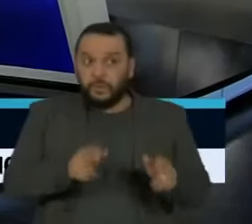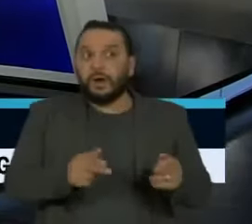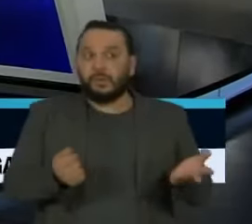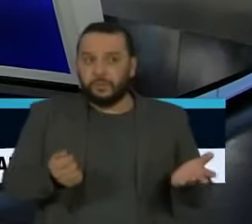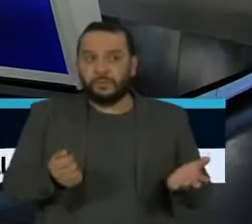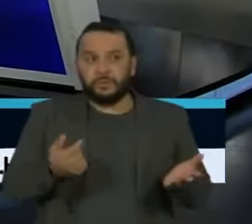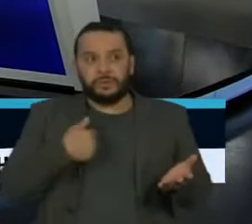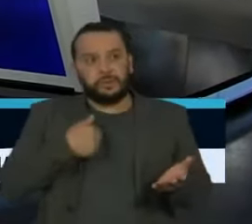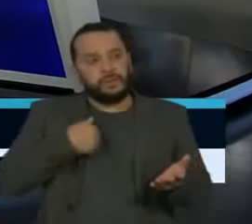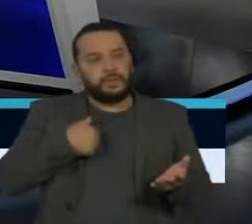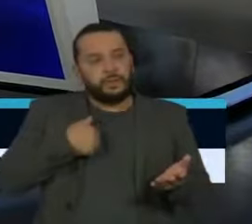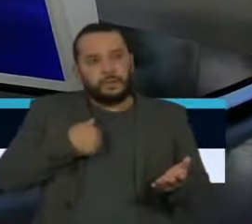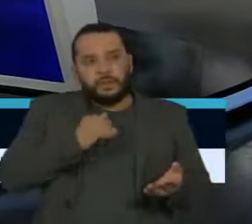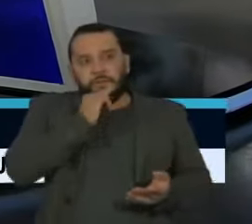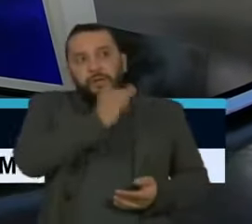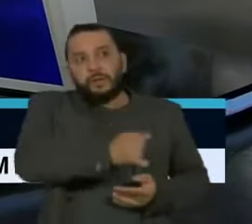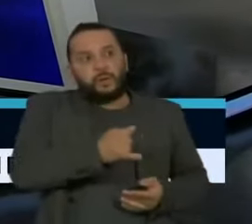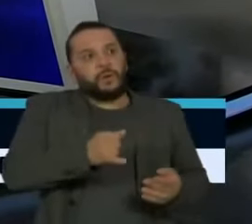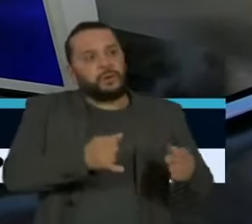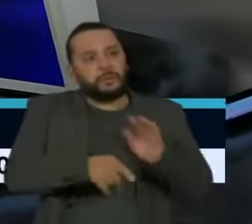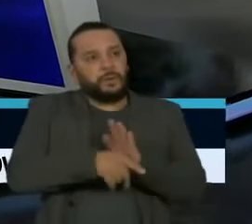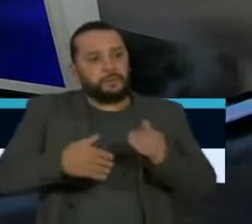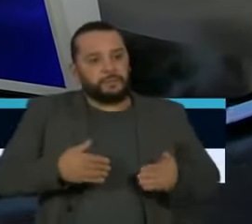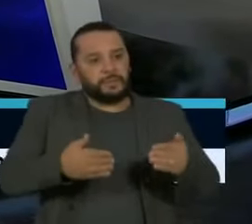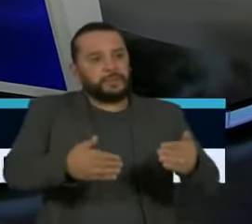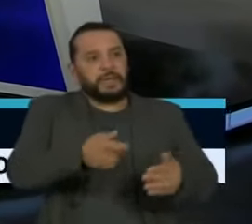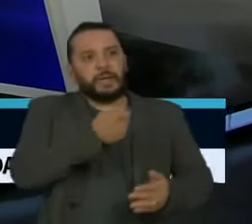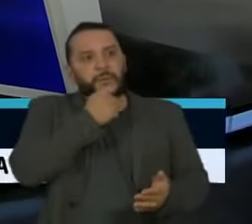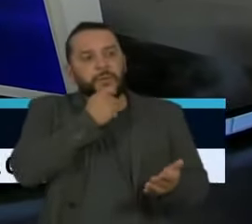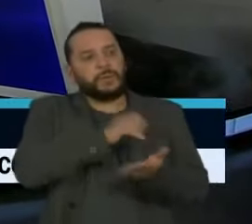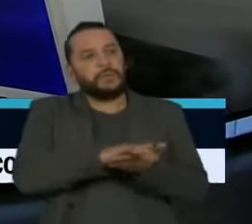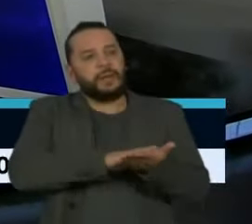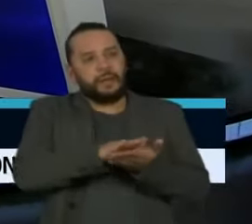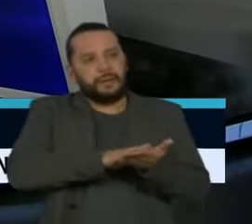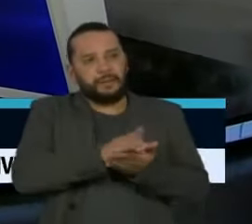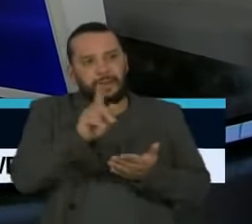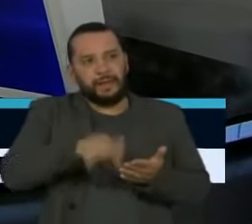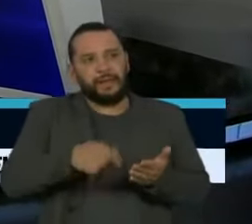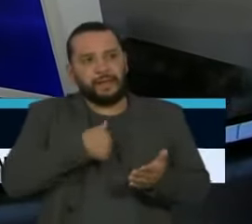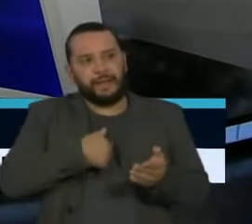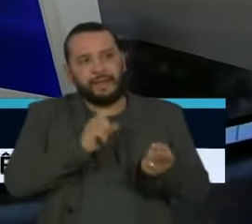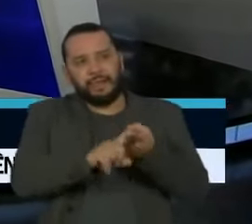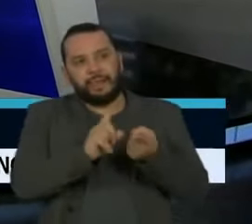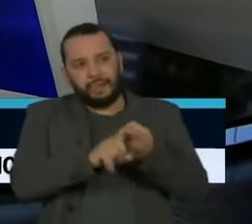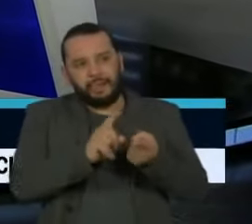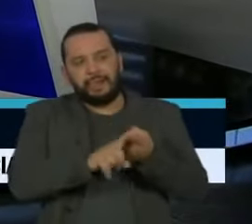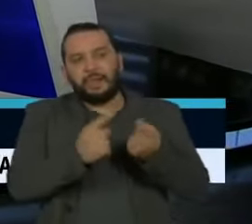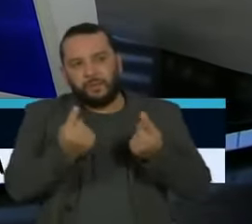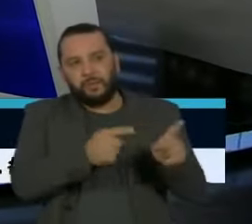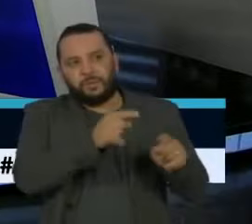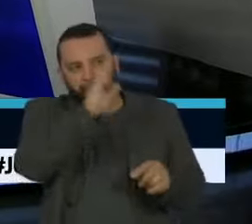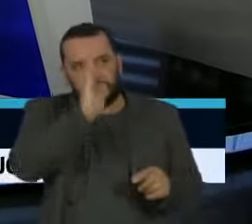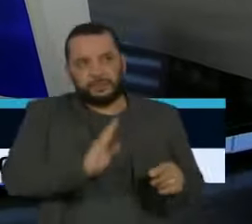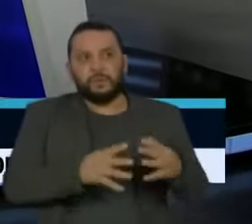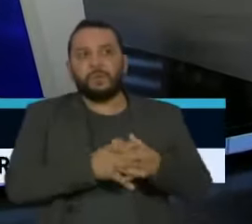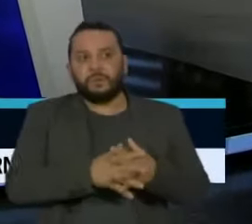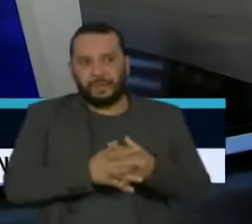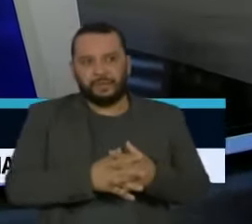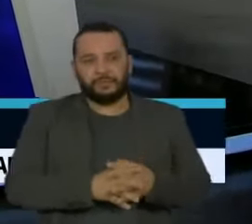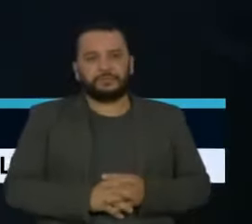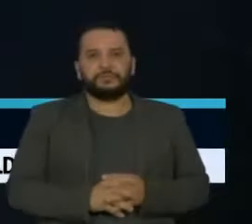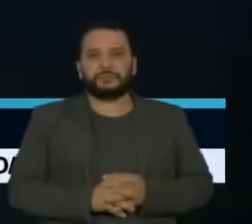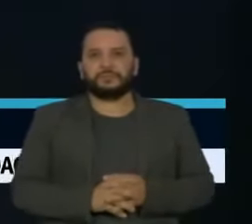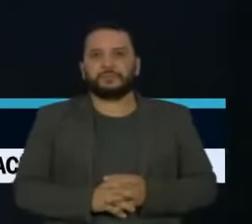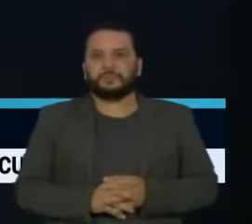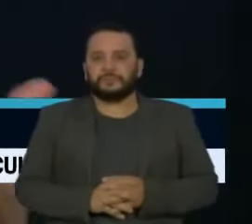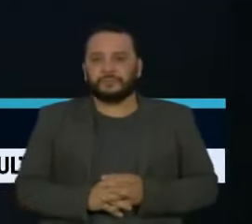foram informados ainda para o Ministério. Isso pode ser usado ali como um tipo de retaliação comercial, e isso é bastante complicado. O